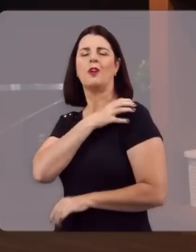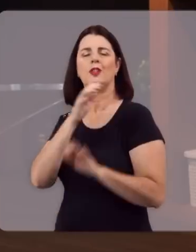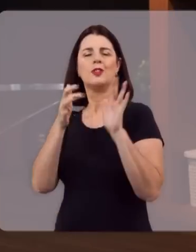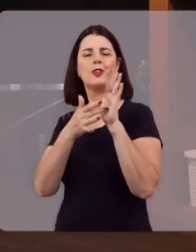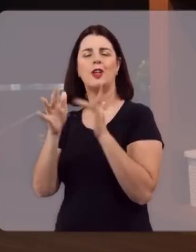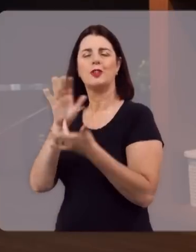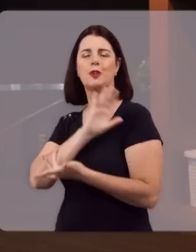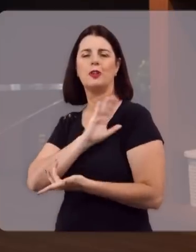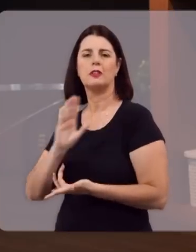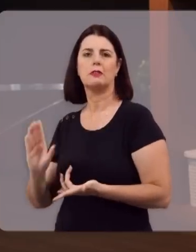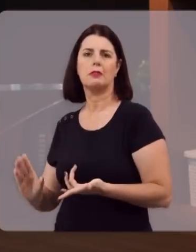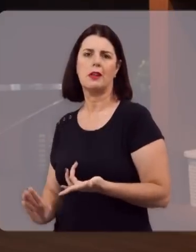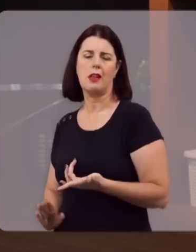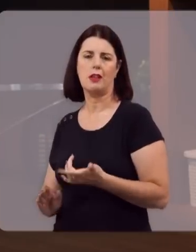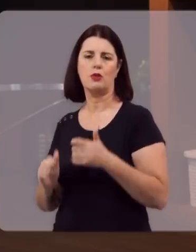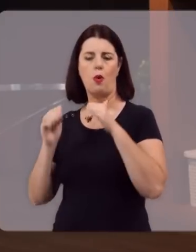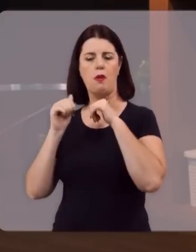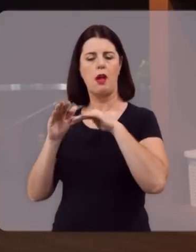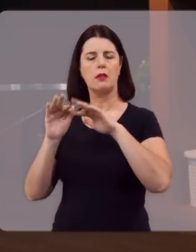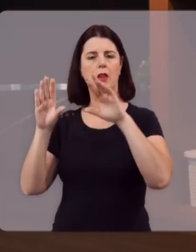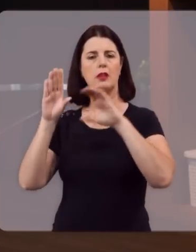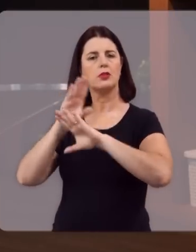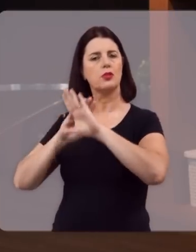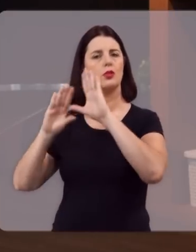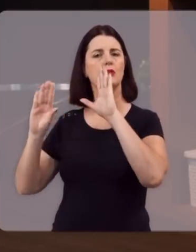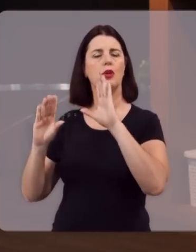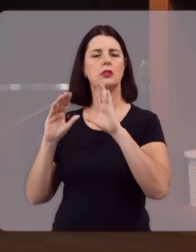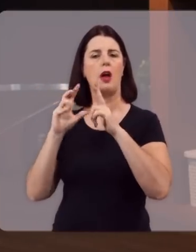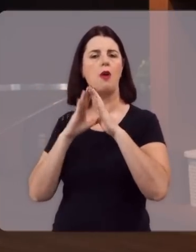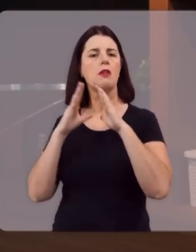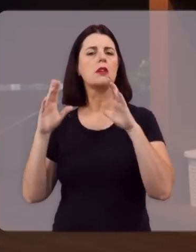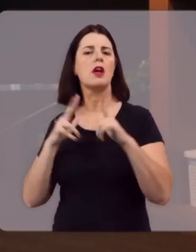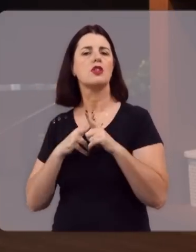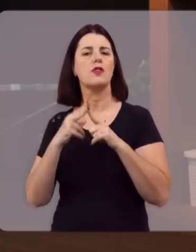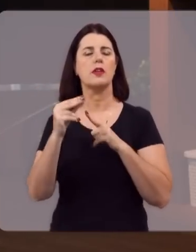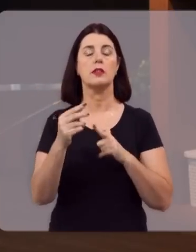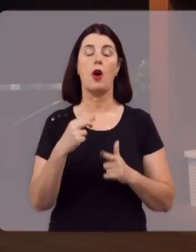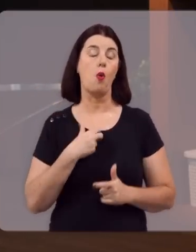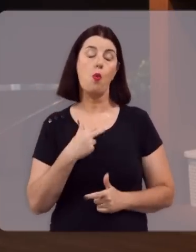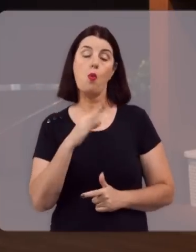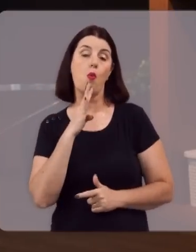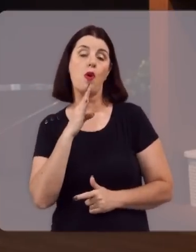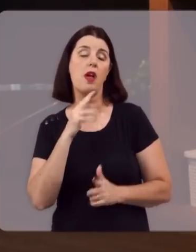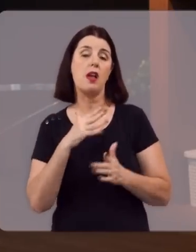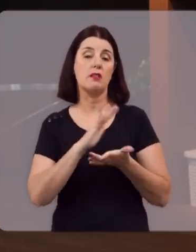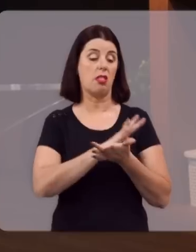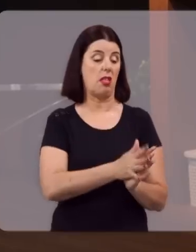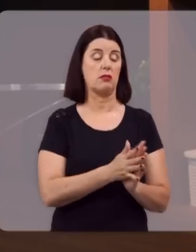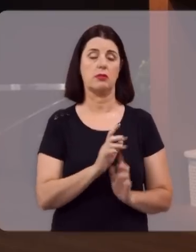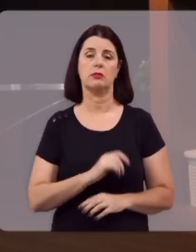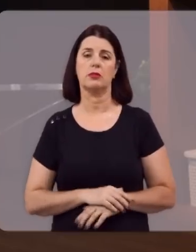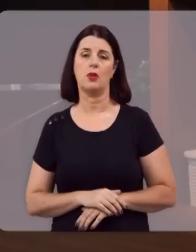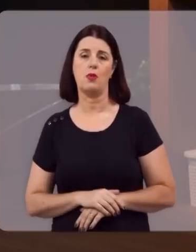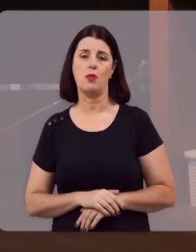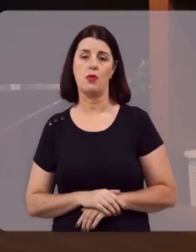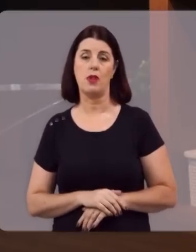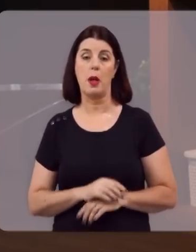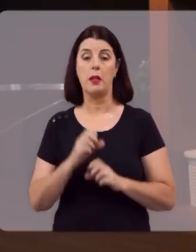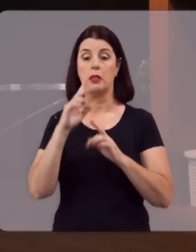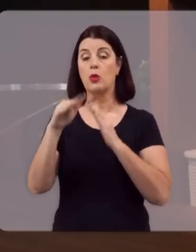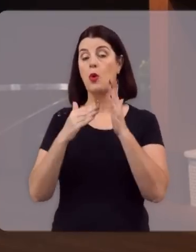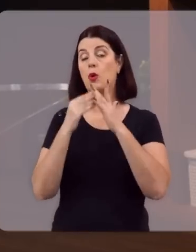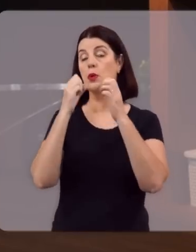Cristo nosso Senhor, e Ele é o grande vencedor. Ele não conhece derrota, Ele é o todo-poderoso Deus, e é Ele quem